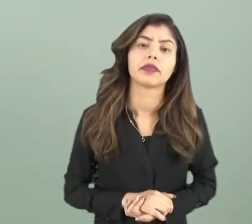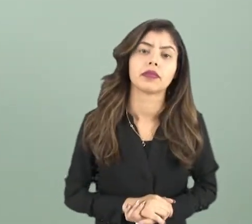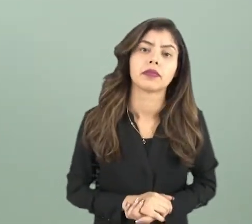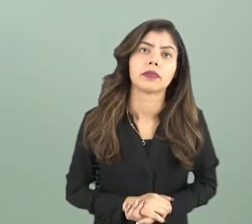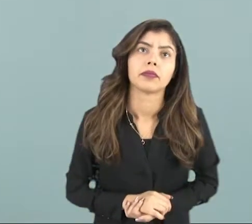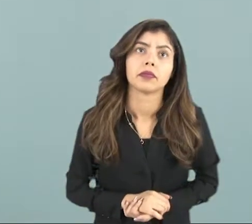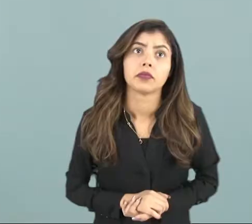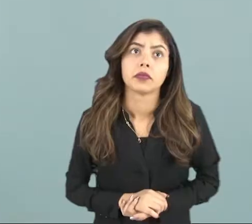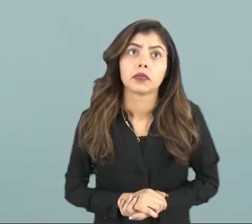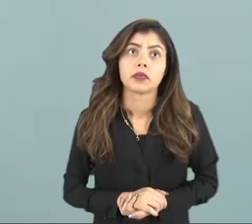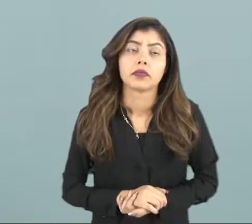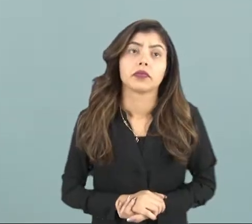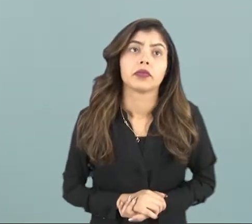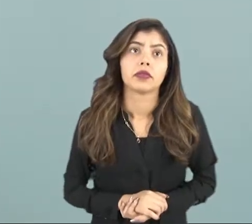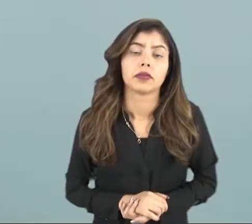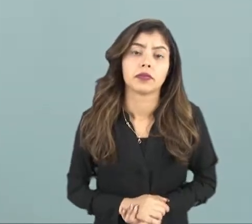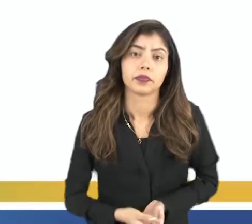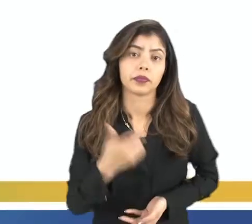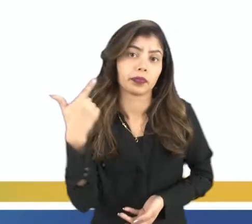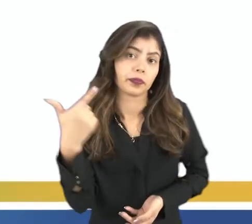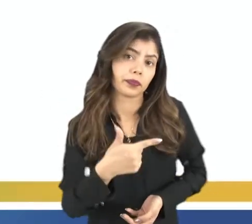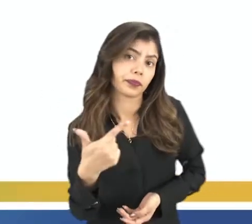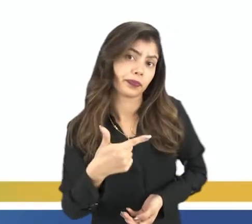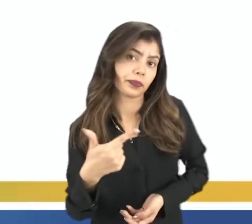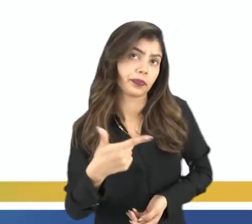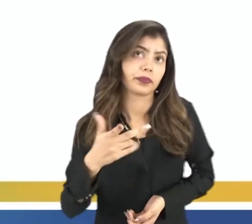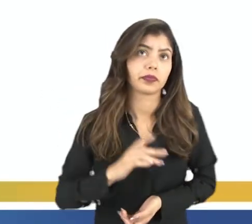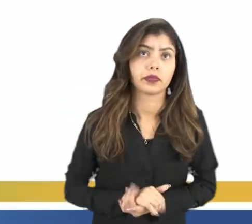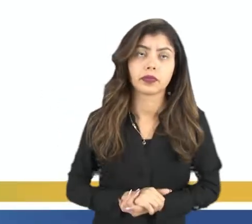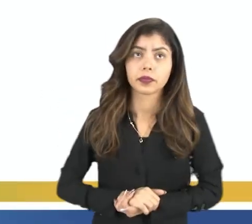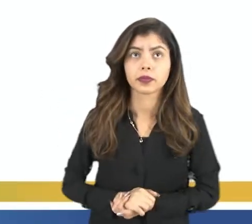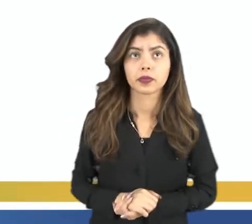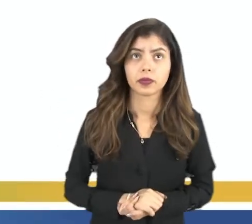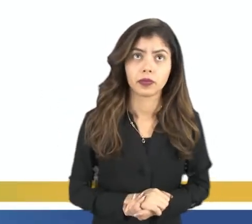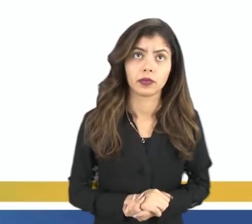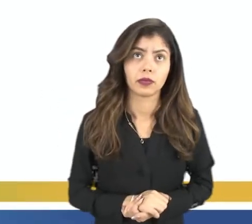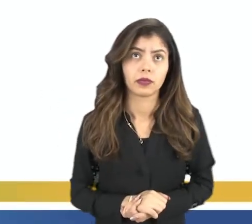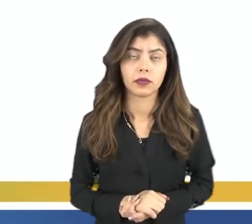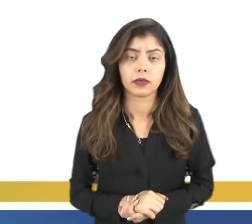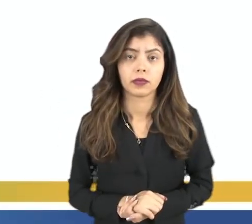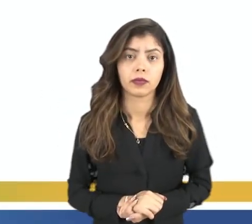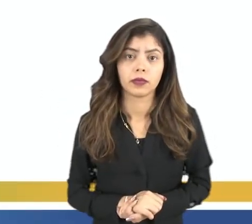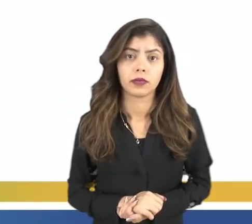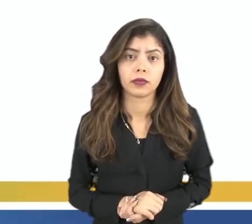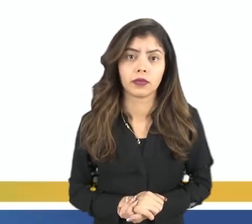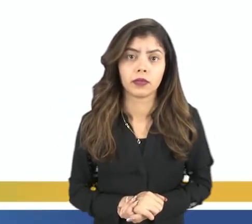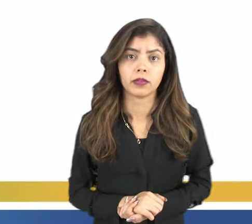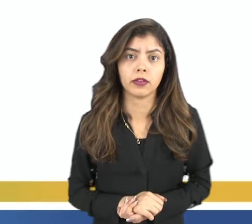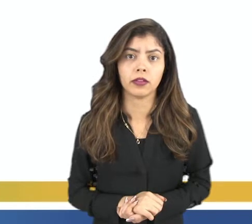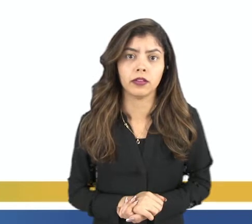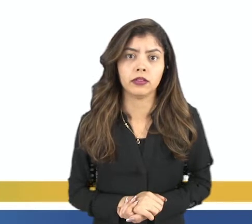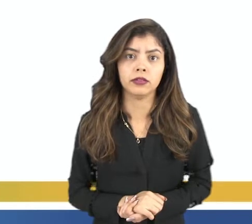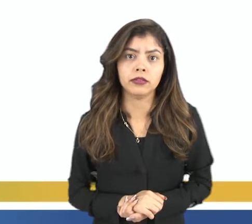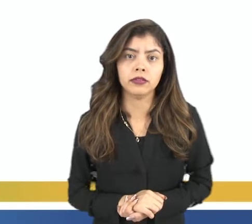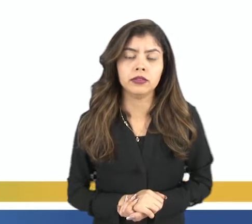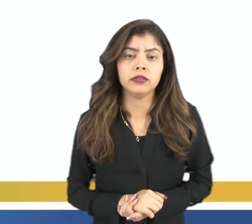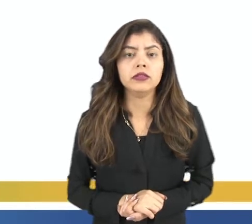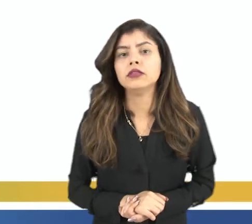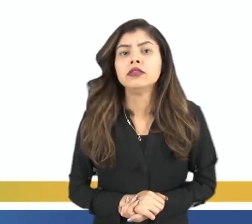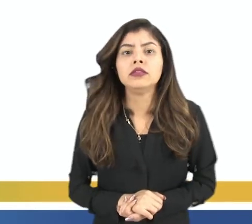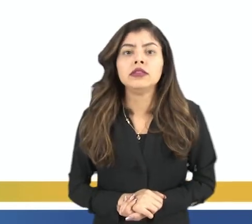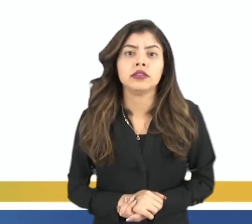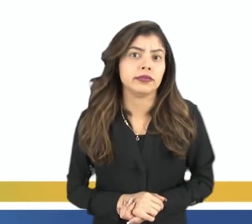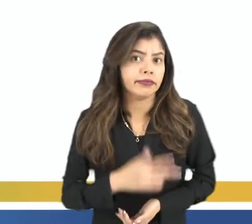uma dica de pronúncia. Olha a segunda frase. I myself cut the apple with a knife. Olha, é uma